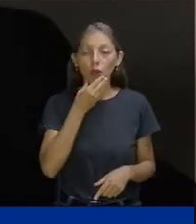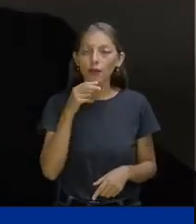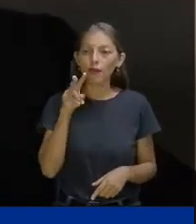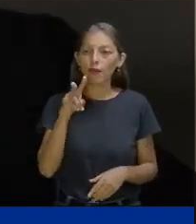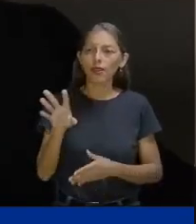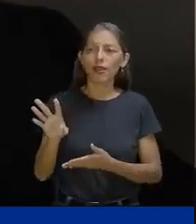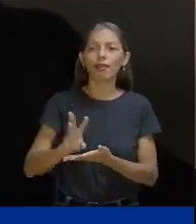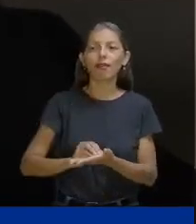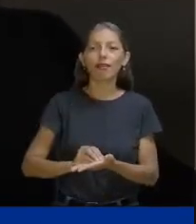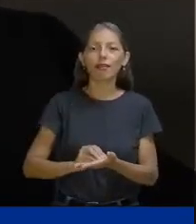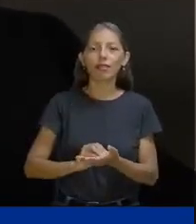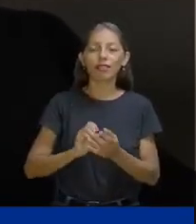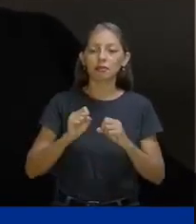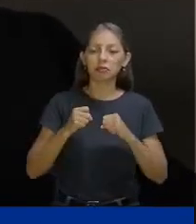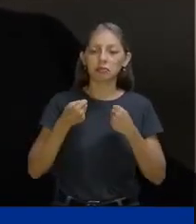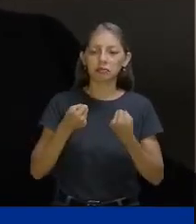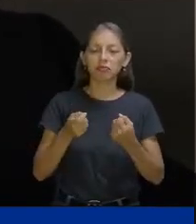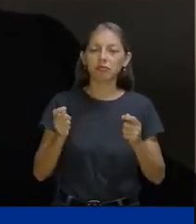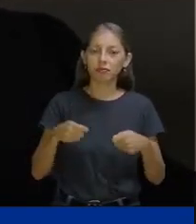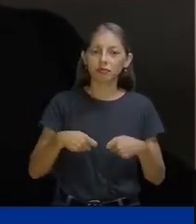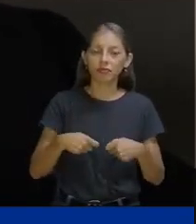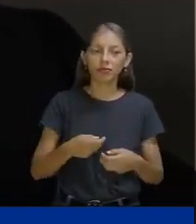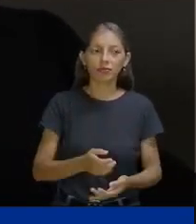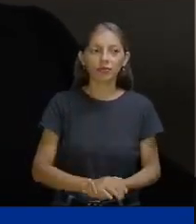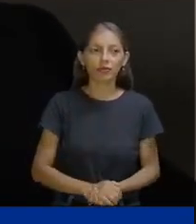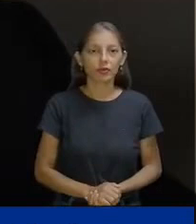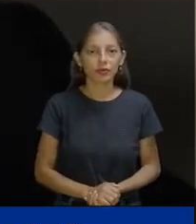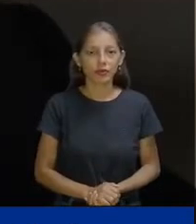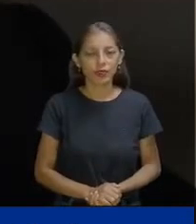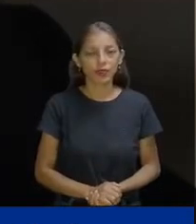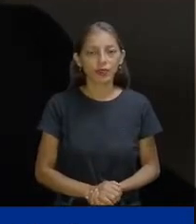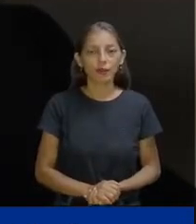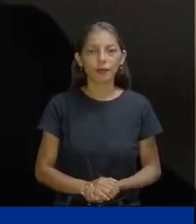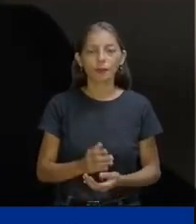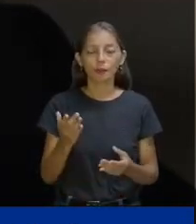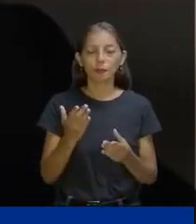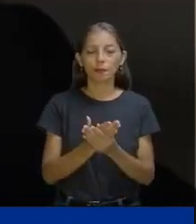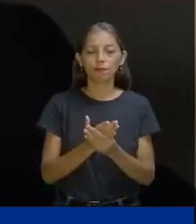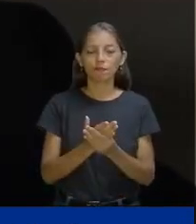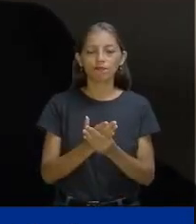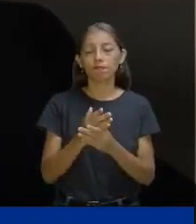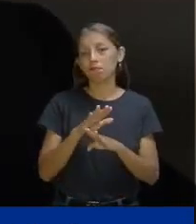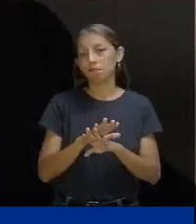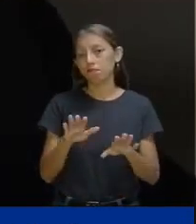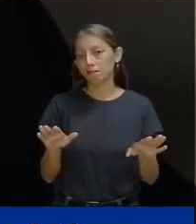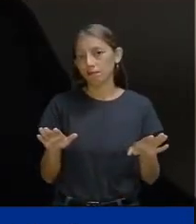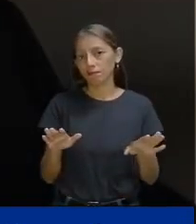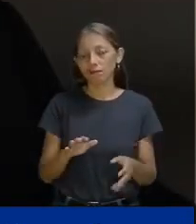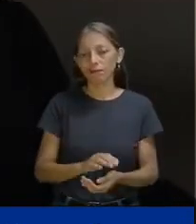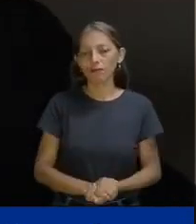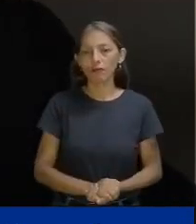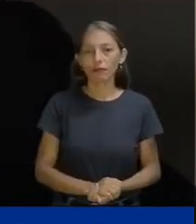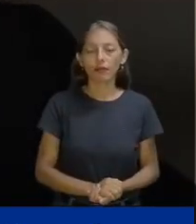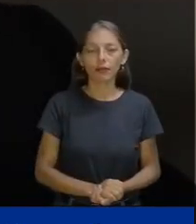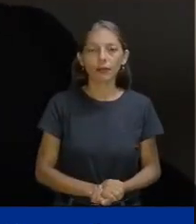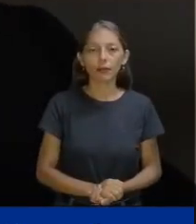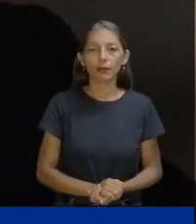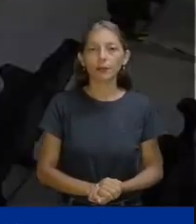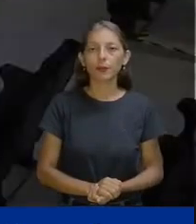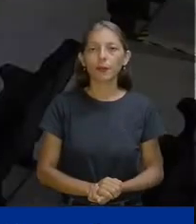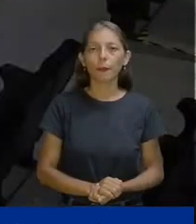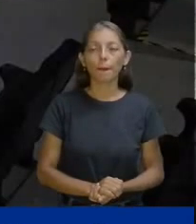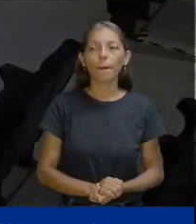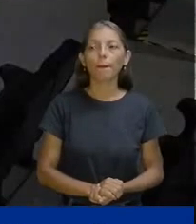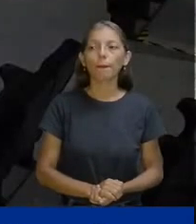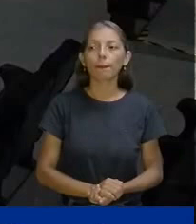né, brasileiros. Tá bom, pessoal? Não há mais nenhum processo. Não sei se alguém gostaria de fazer uso da palavra agora. Carmo,